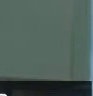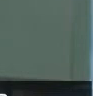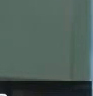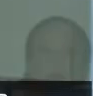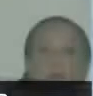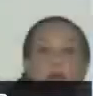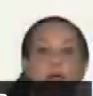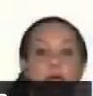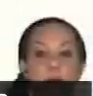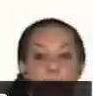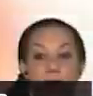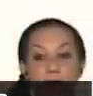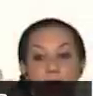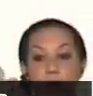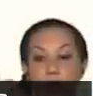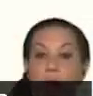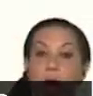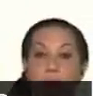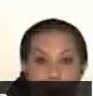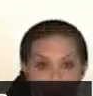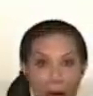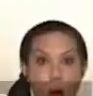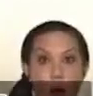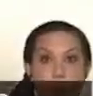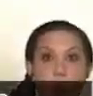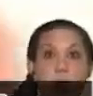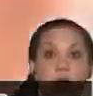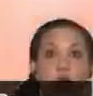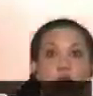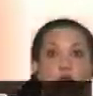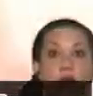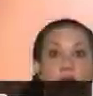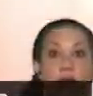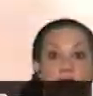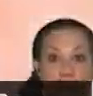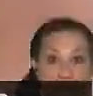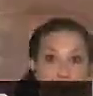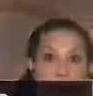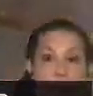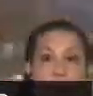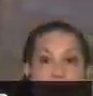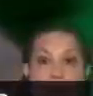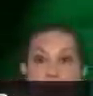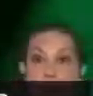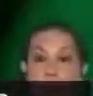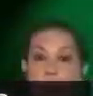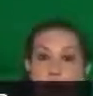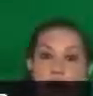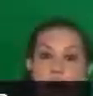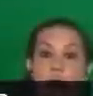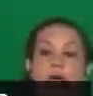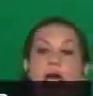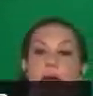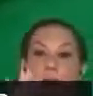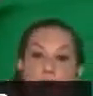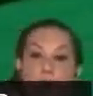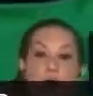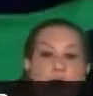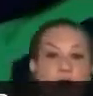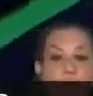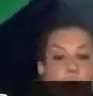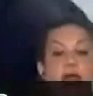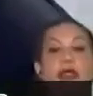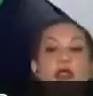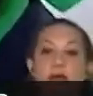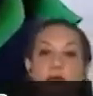se multiplicando e os criminosos eles usam de toda forma para tentar enganar as pessoas que estão